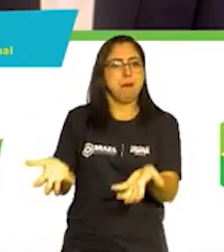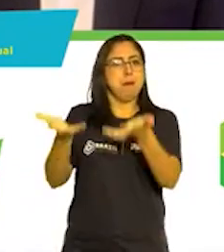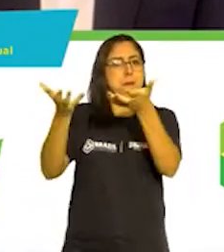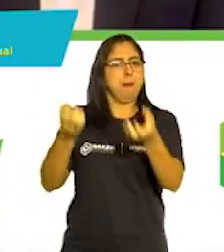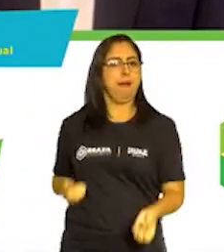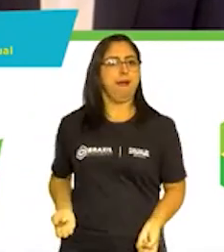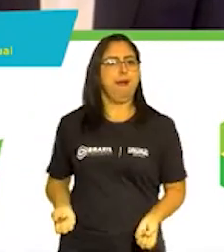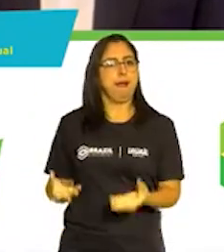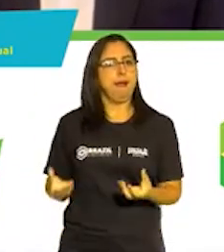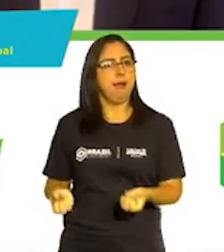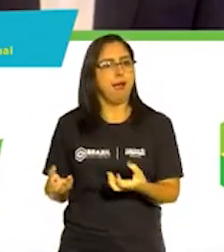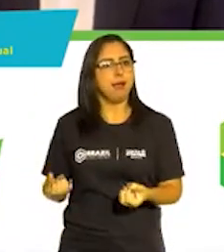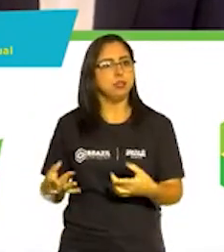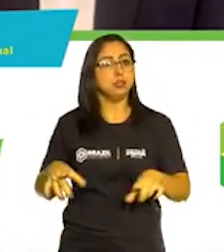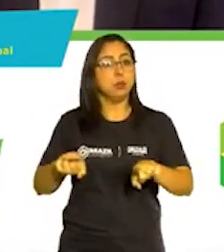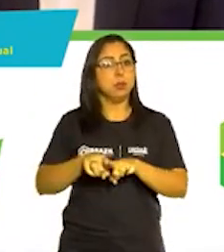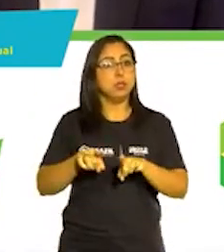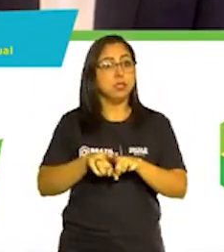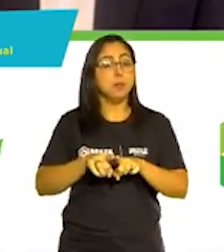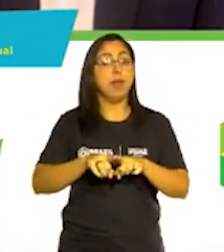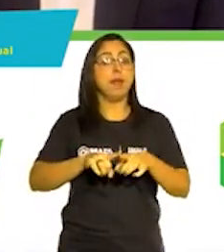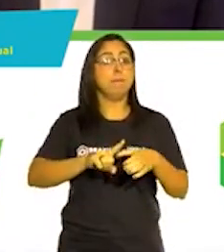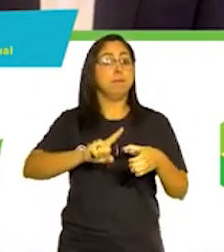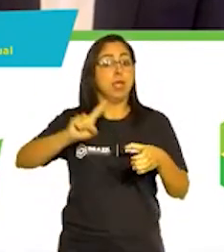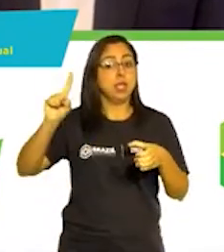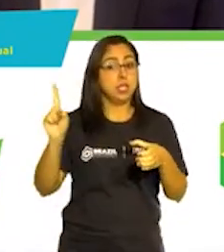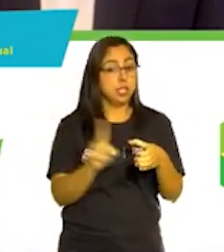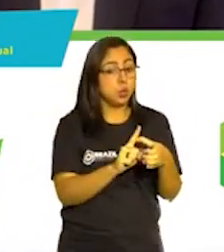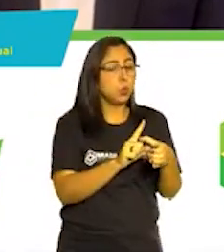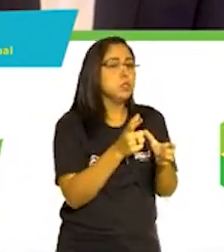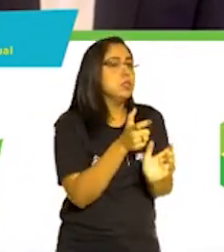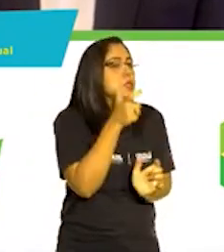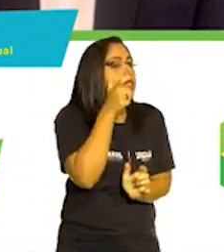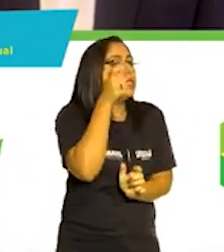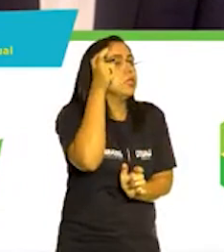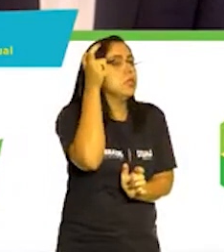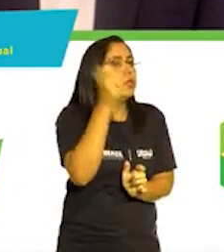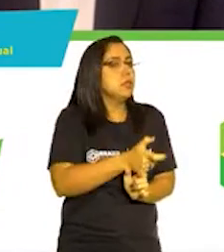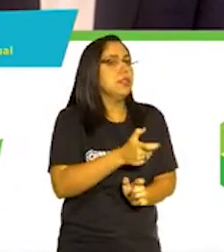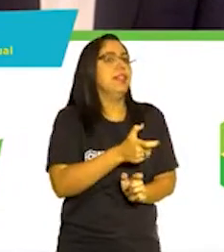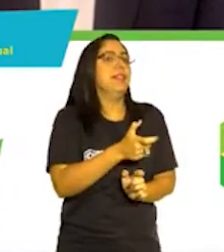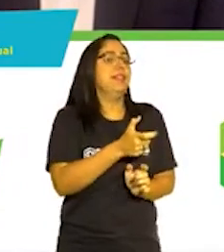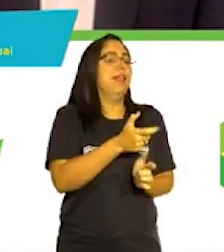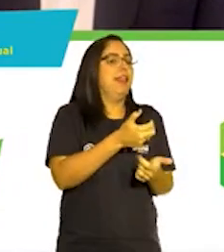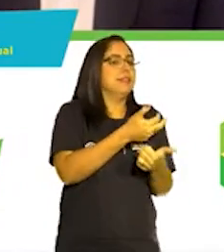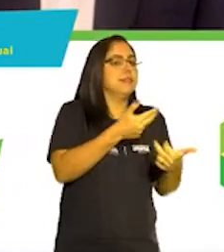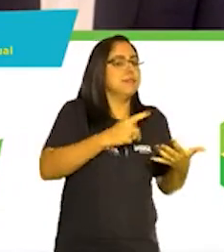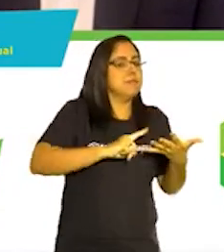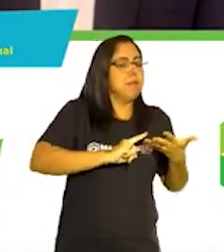foi uma inclusão de interesses corporativos na própria Constituição, e agora a gente está vendo